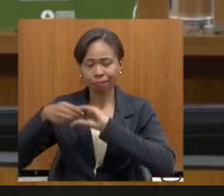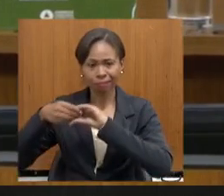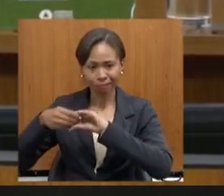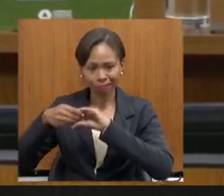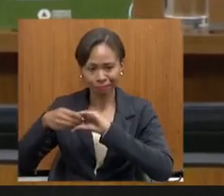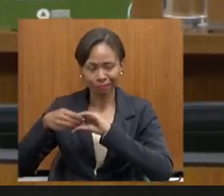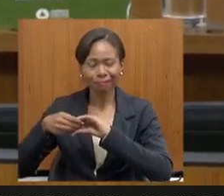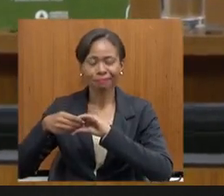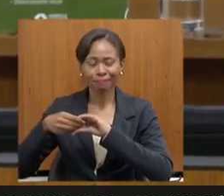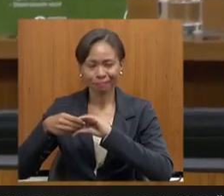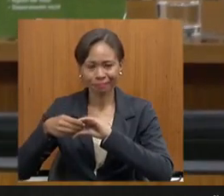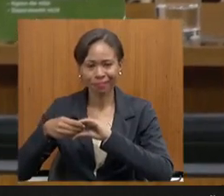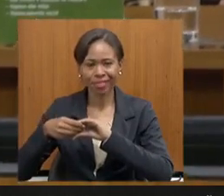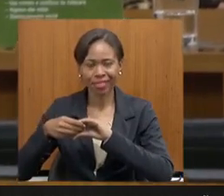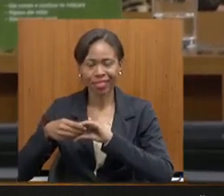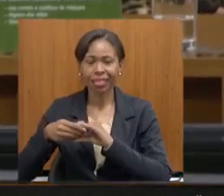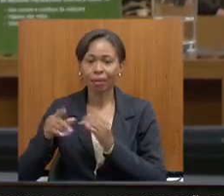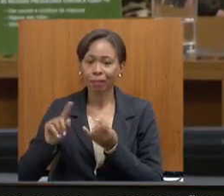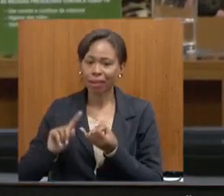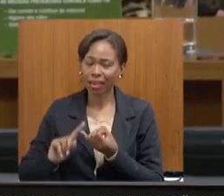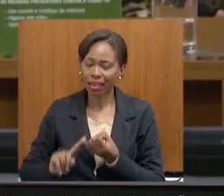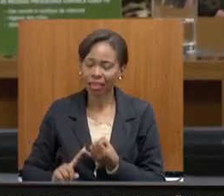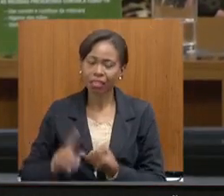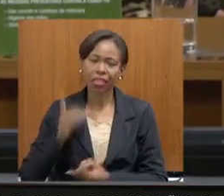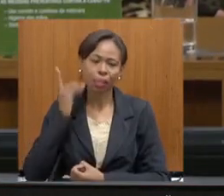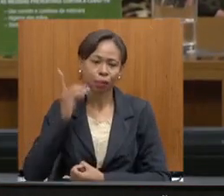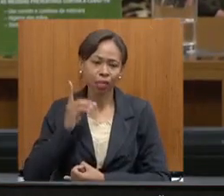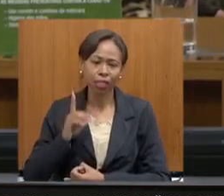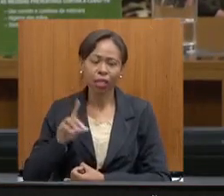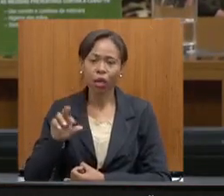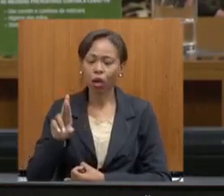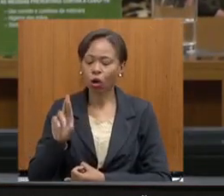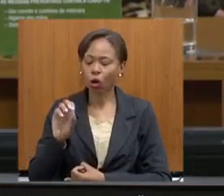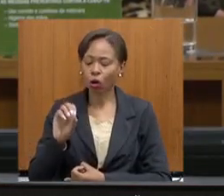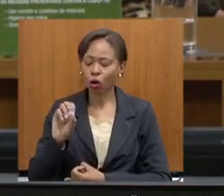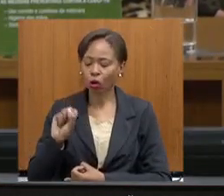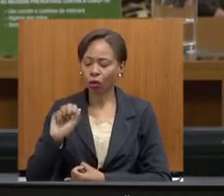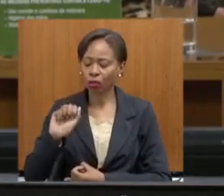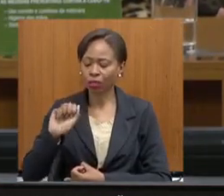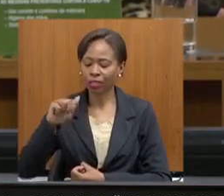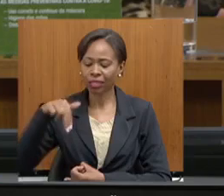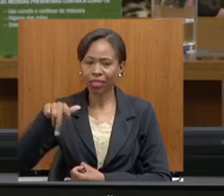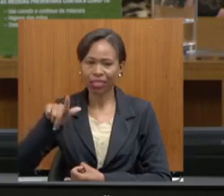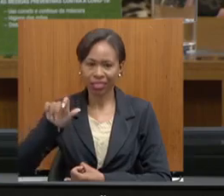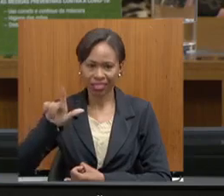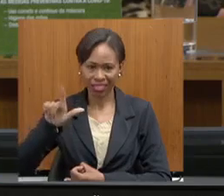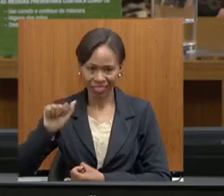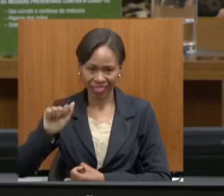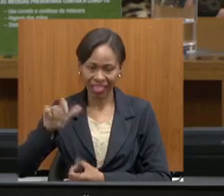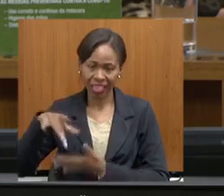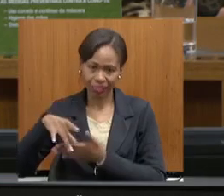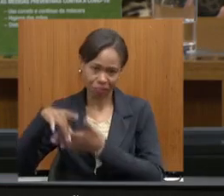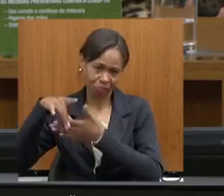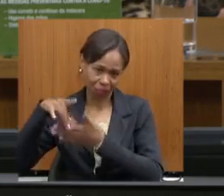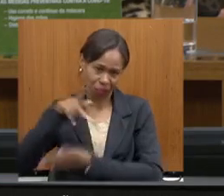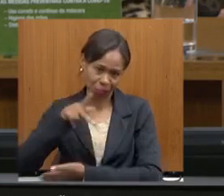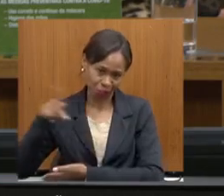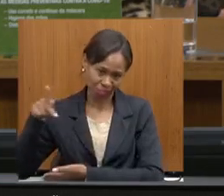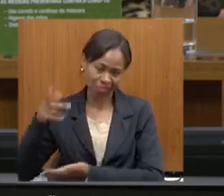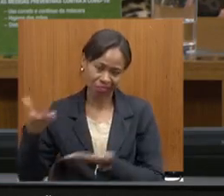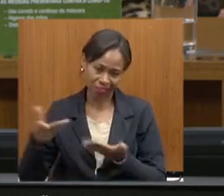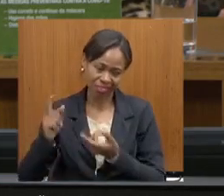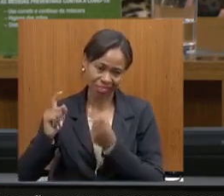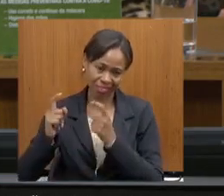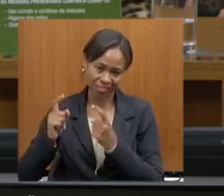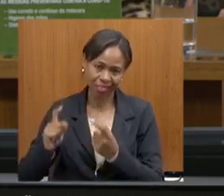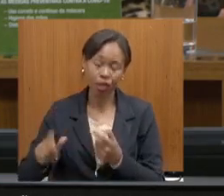cumprimentando-a começar aqui pela deputada Rosângela Reis para vai presidir os trabalhos e né os